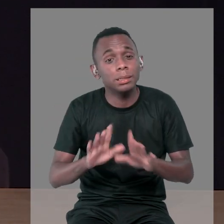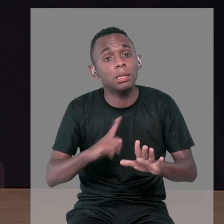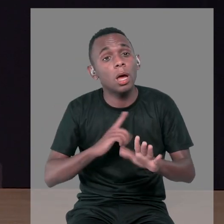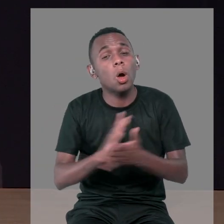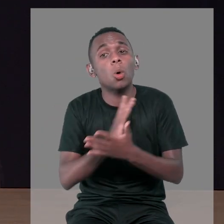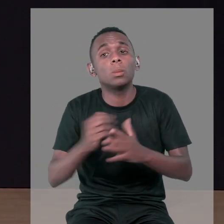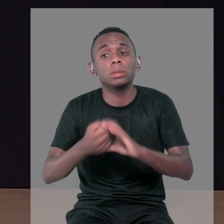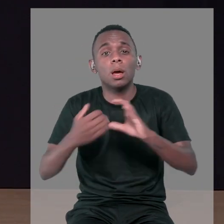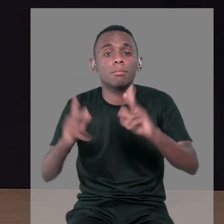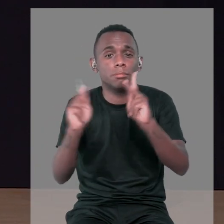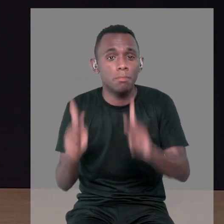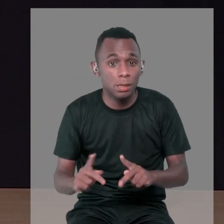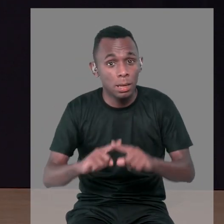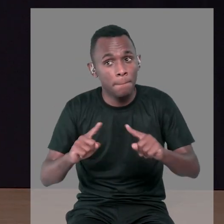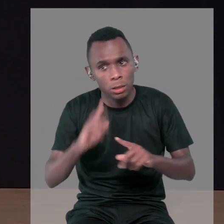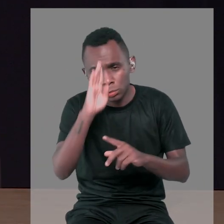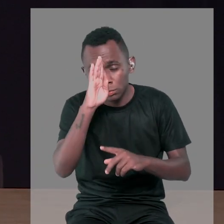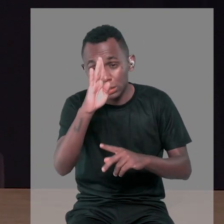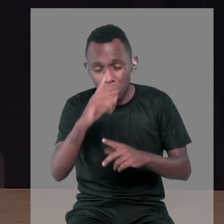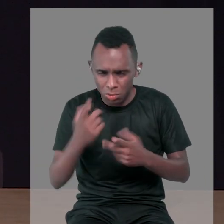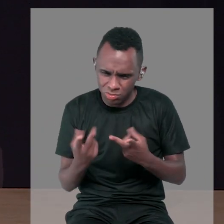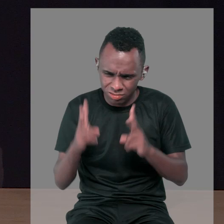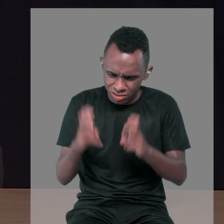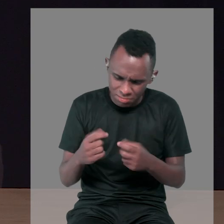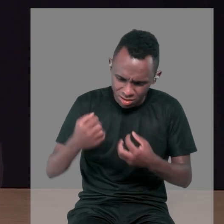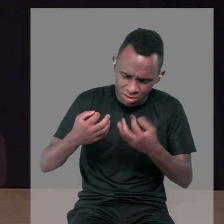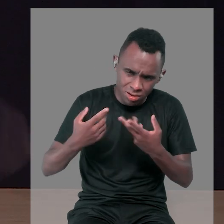de guerra justa, que nunca desapareceu, guerra justa e injusta,